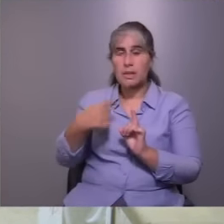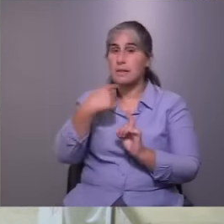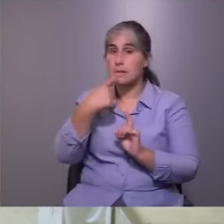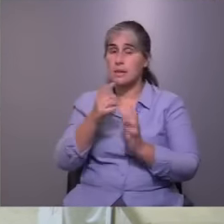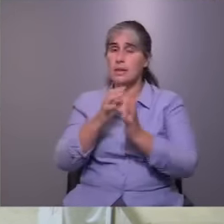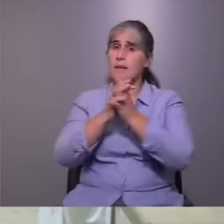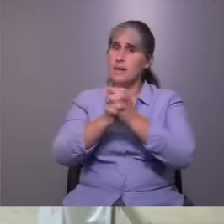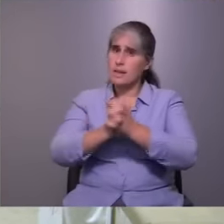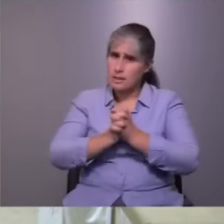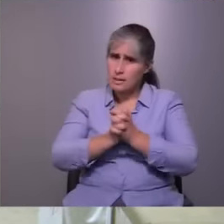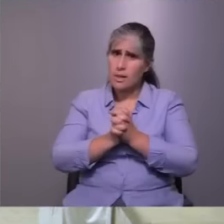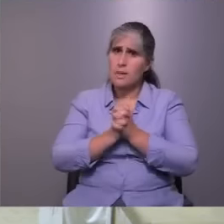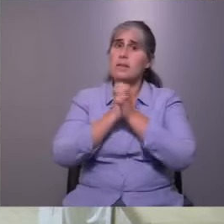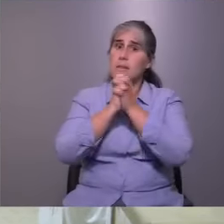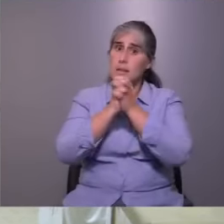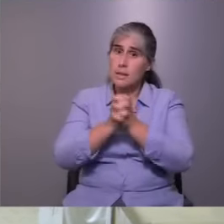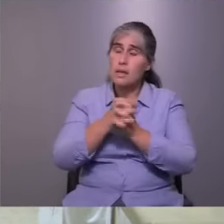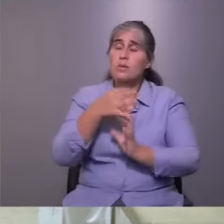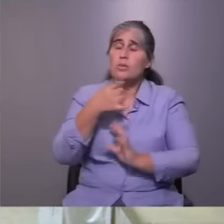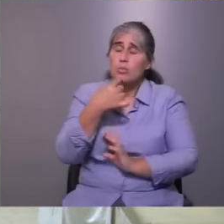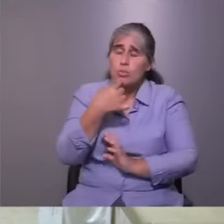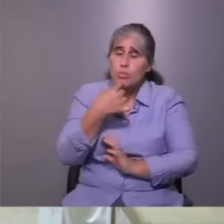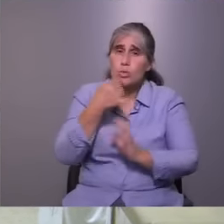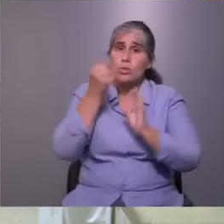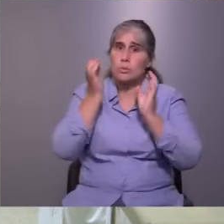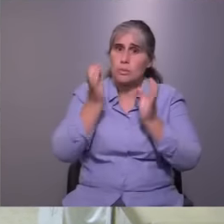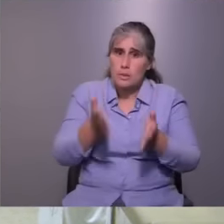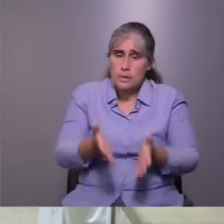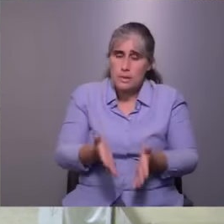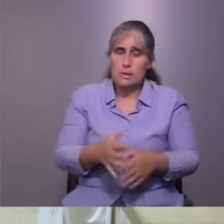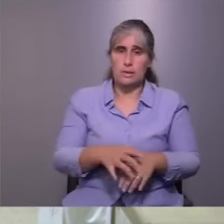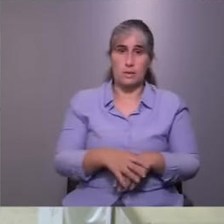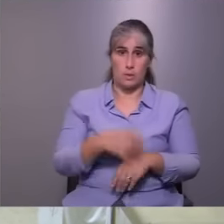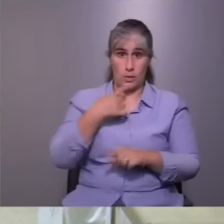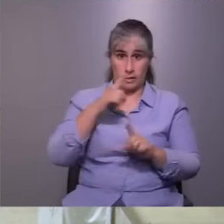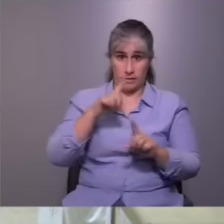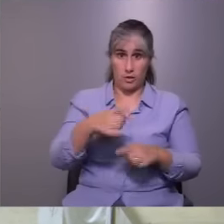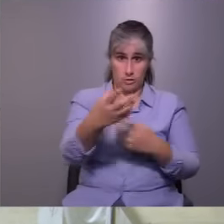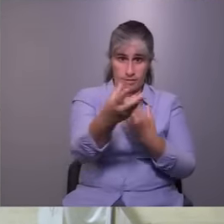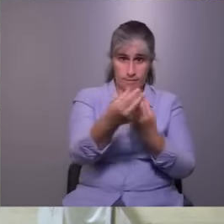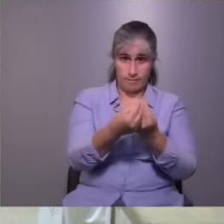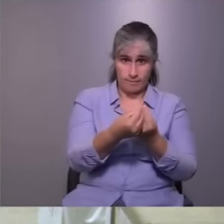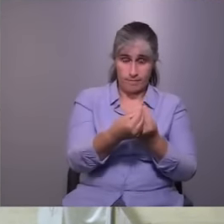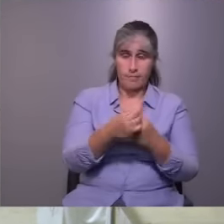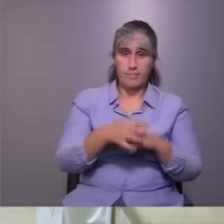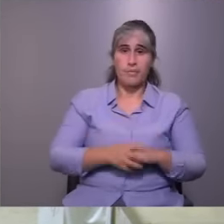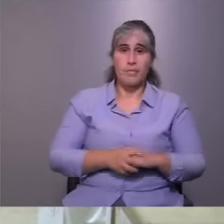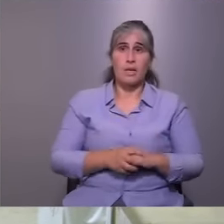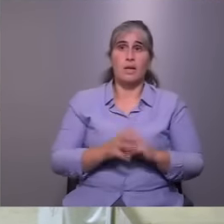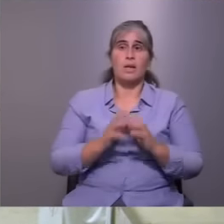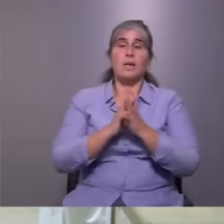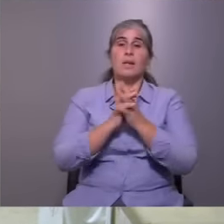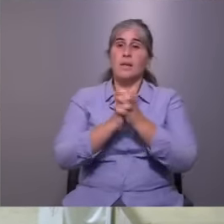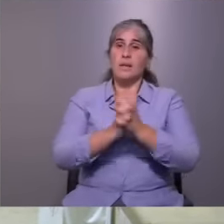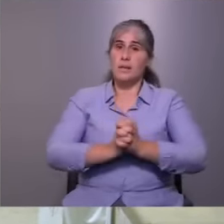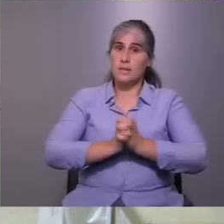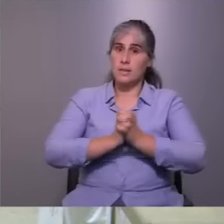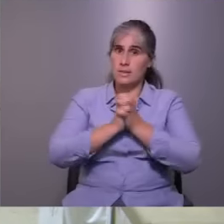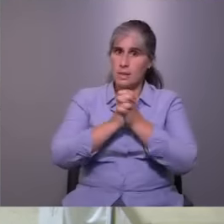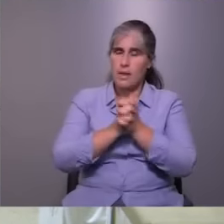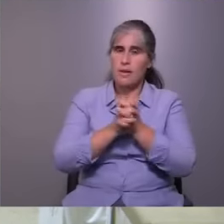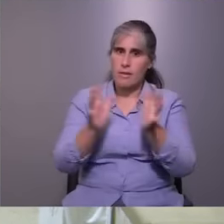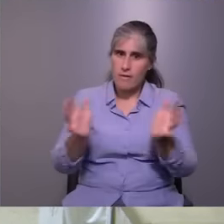Bem, vamos marcar estas últimas notas finais. Rezai, rezai muito. Vamos marcá-las bem. Todos?